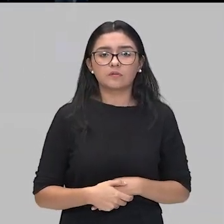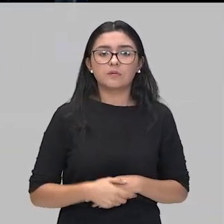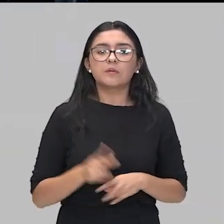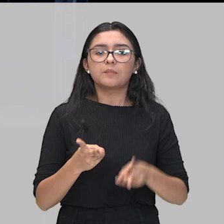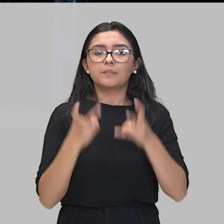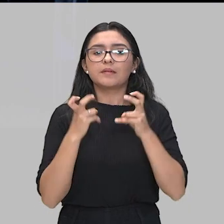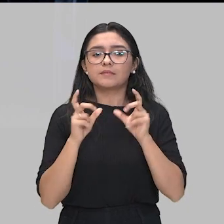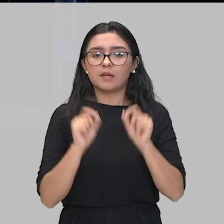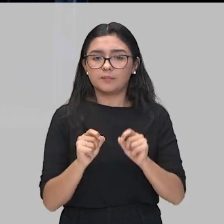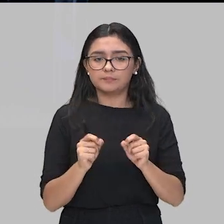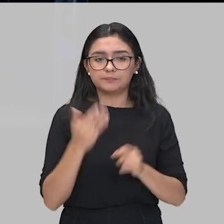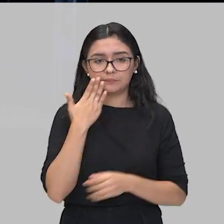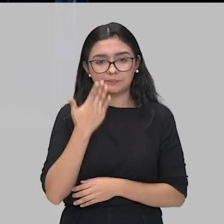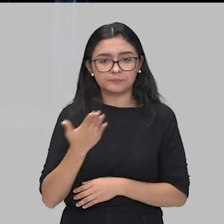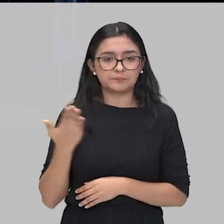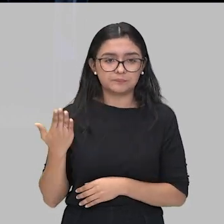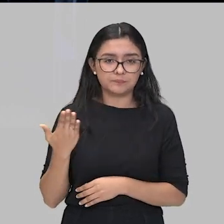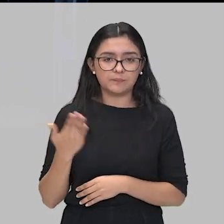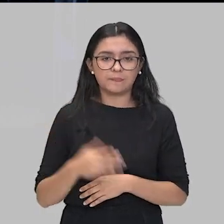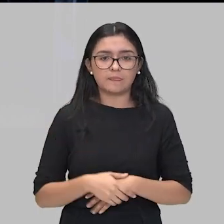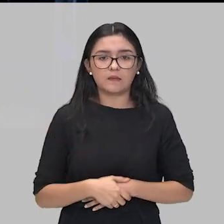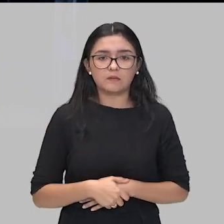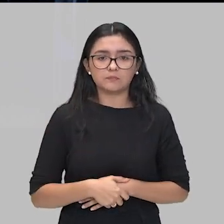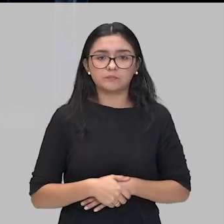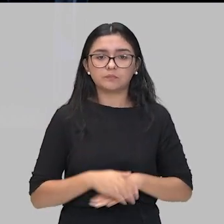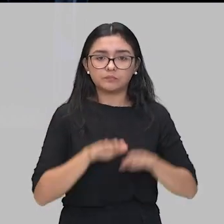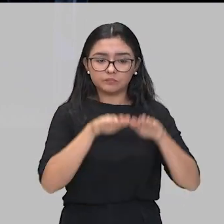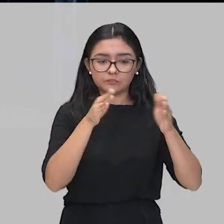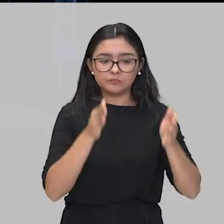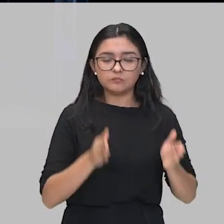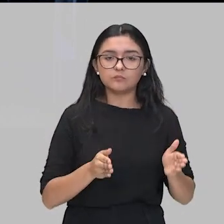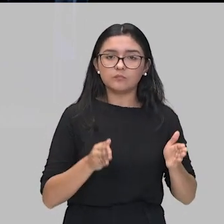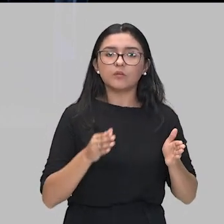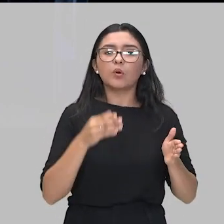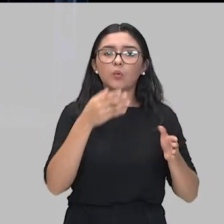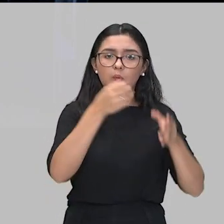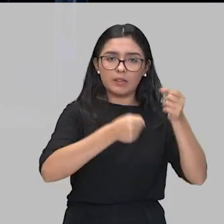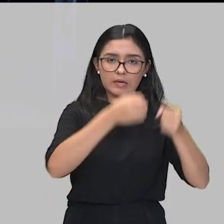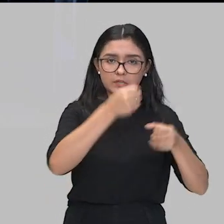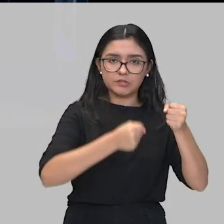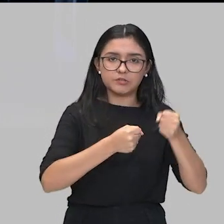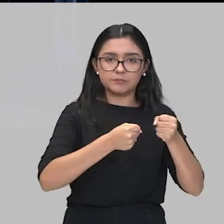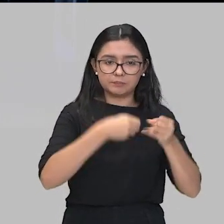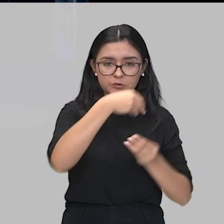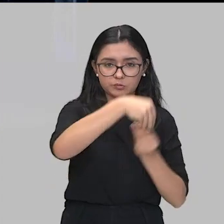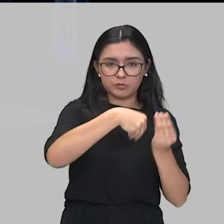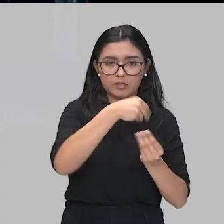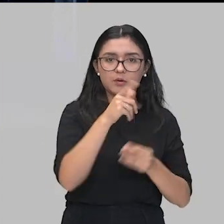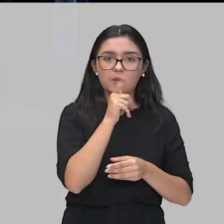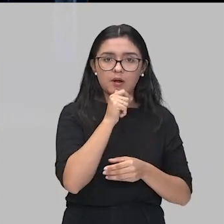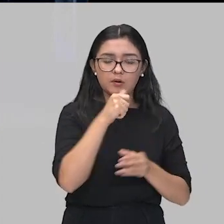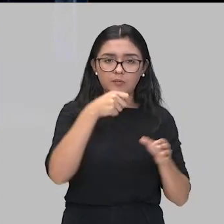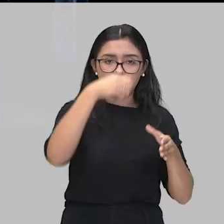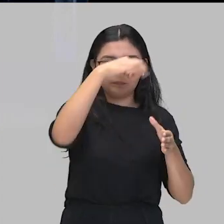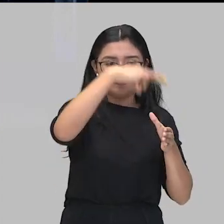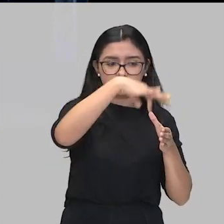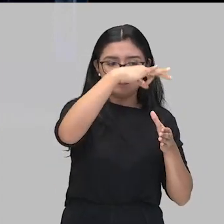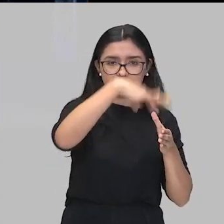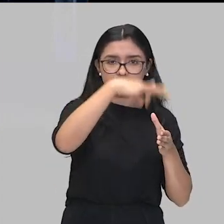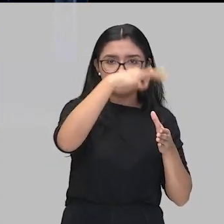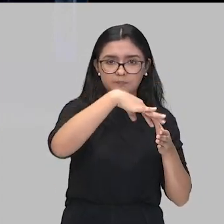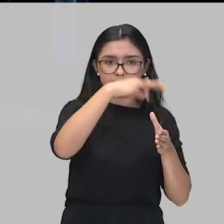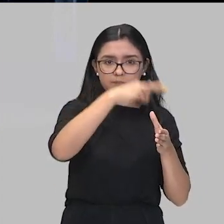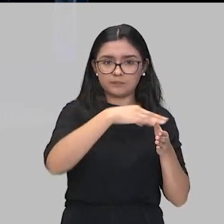Observem vocês que quando a gente começa a colocar leite na água, é como